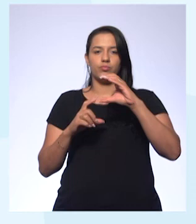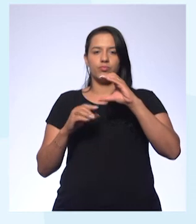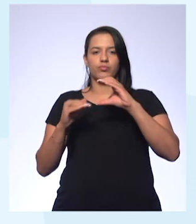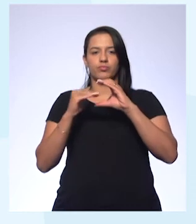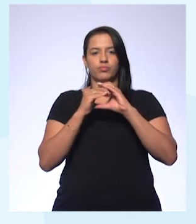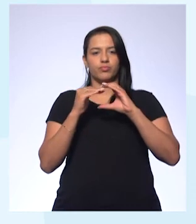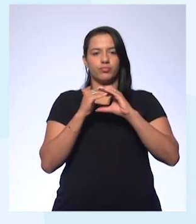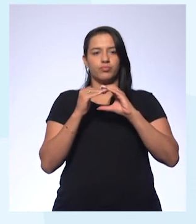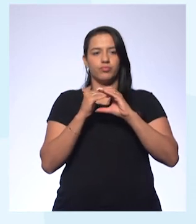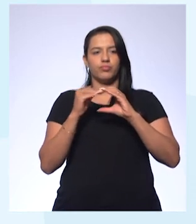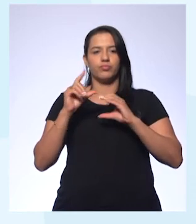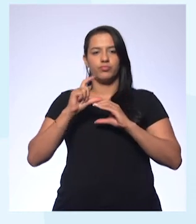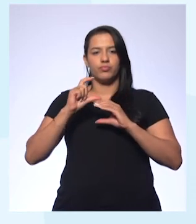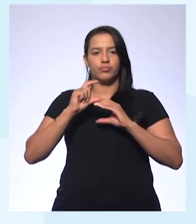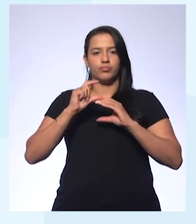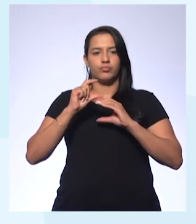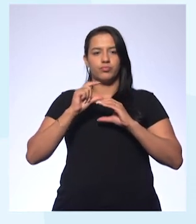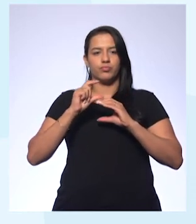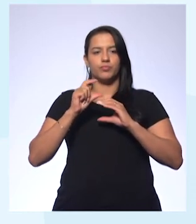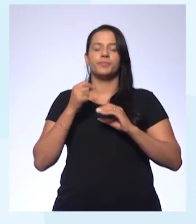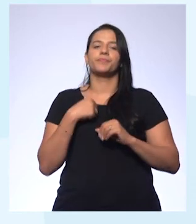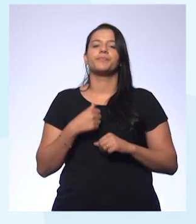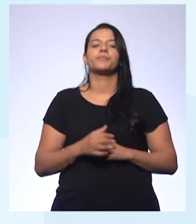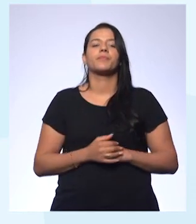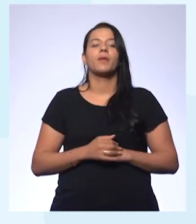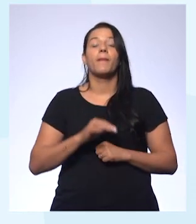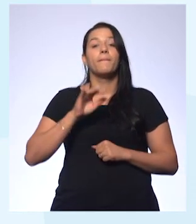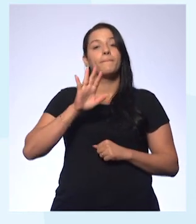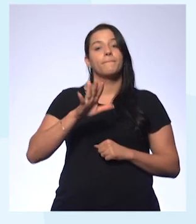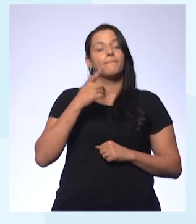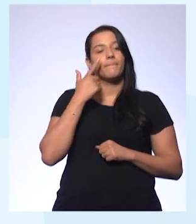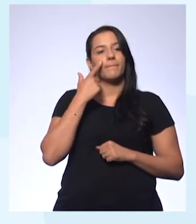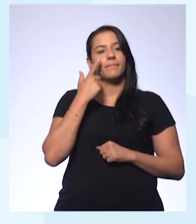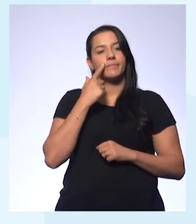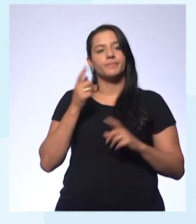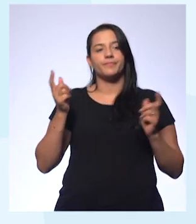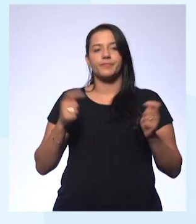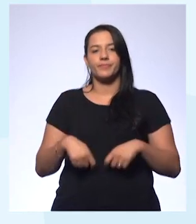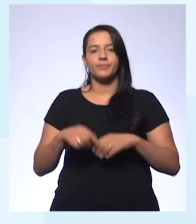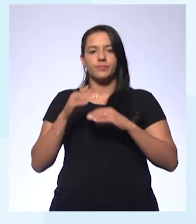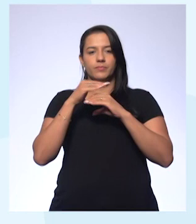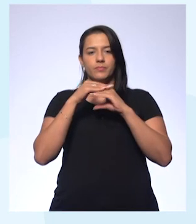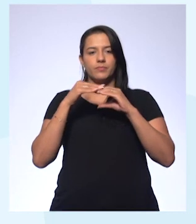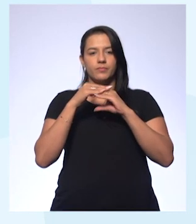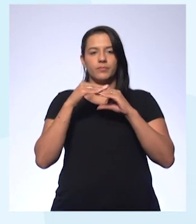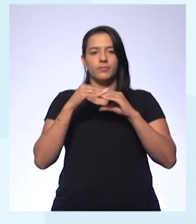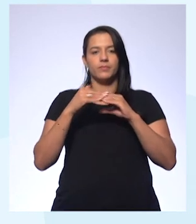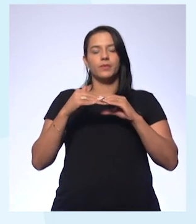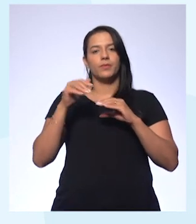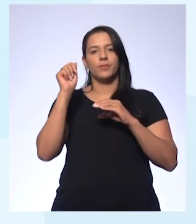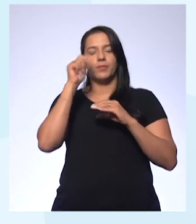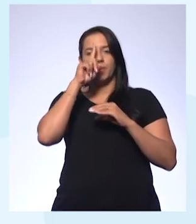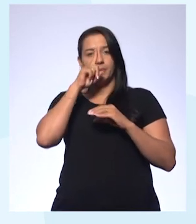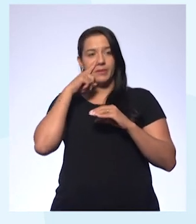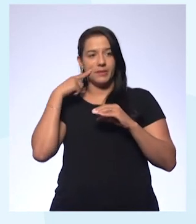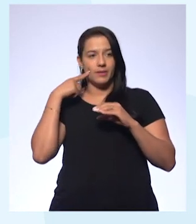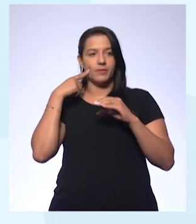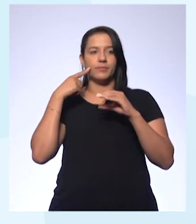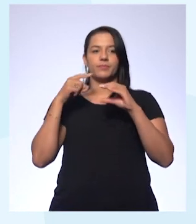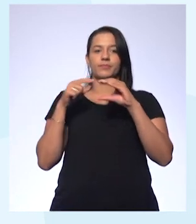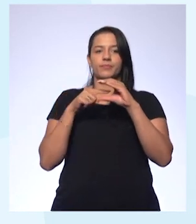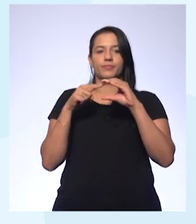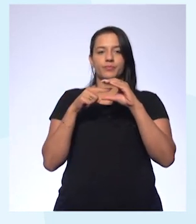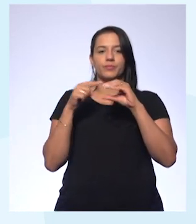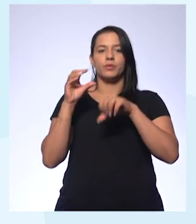Como está falando aqui no item B. Mas, como você está conseguindo ver aqui um amarelinho e um transparente, digamos assim, meio